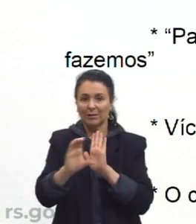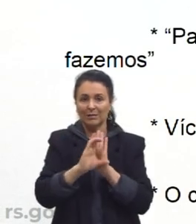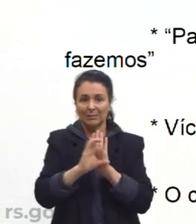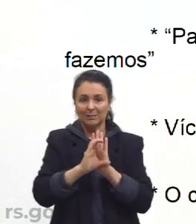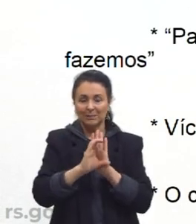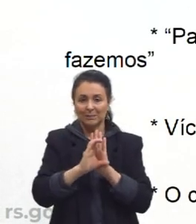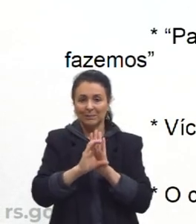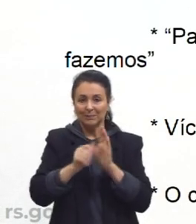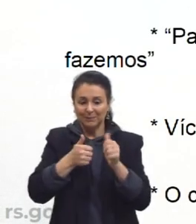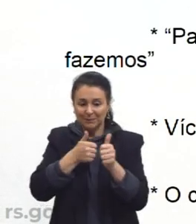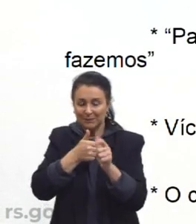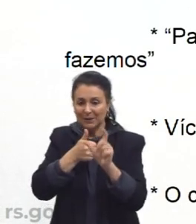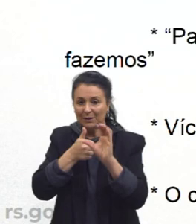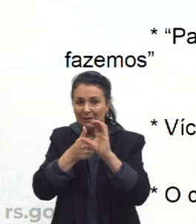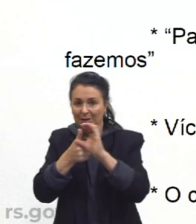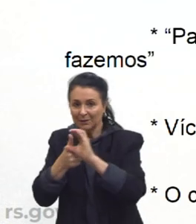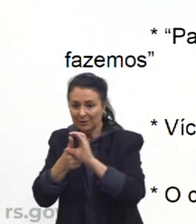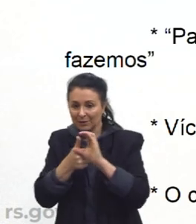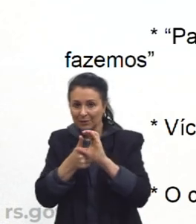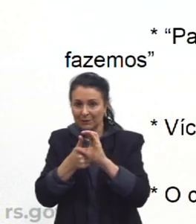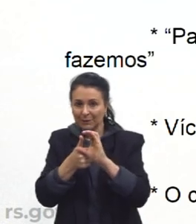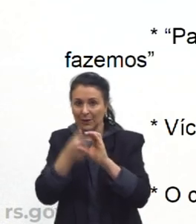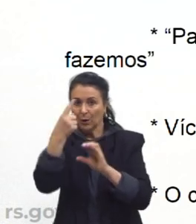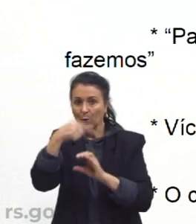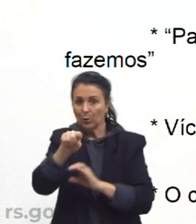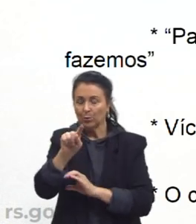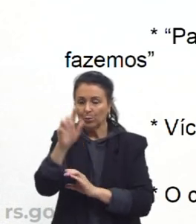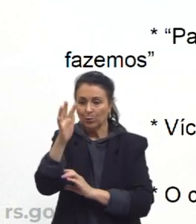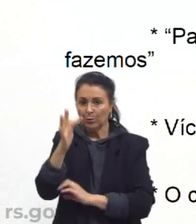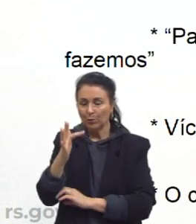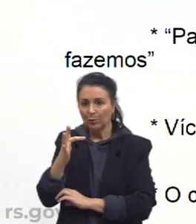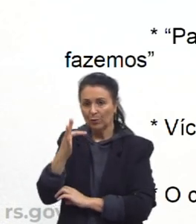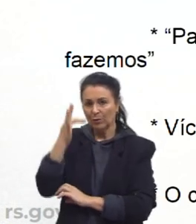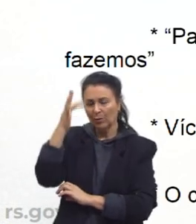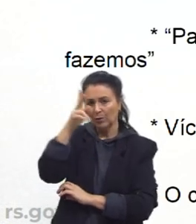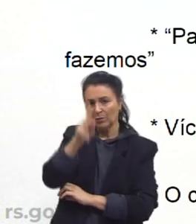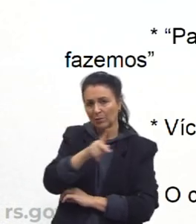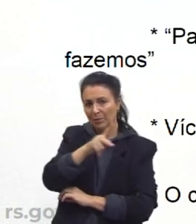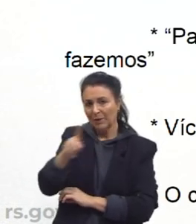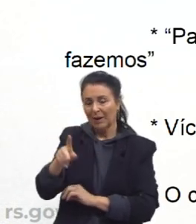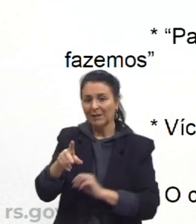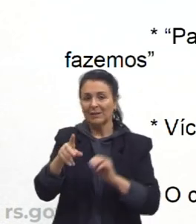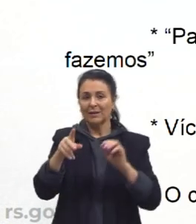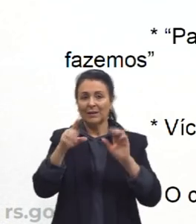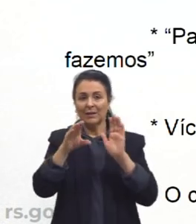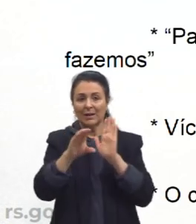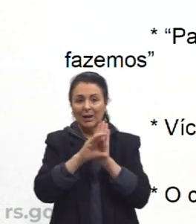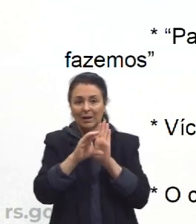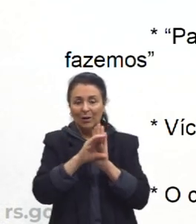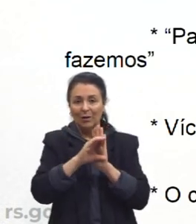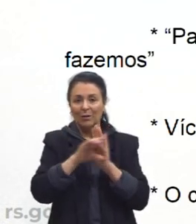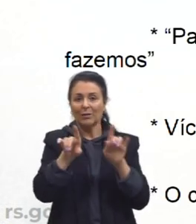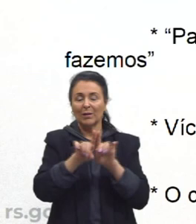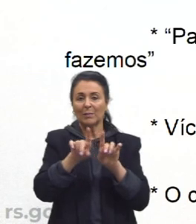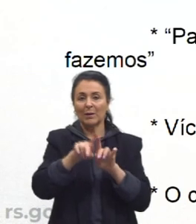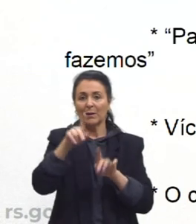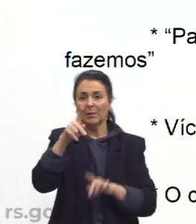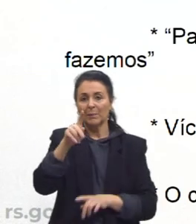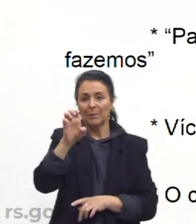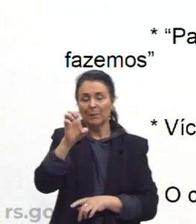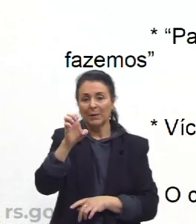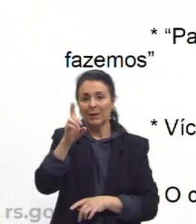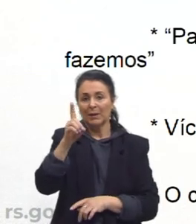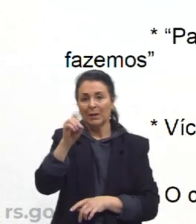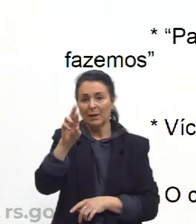o outro outro filósofo e Padre da igreja católica é o Pedro